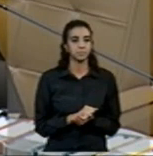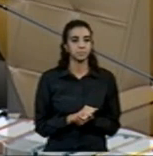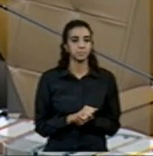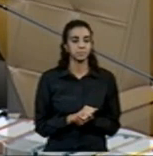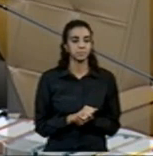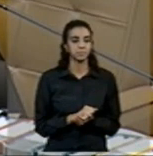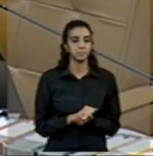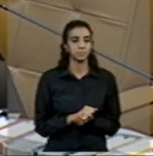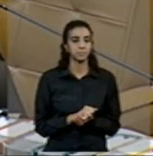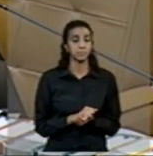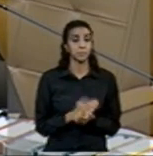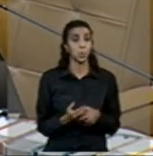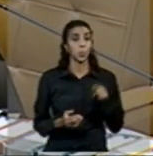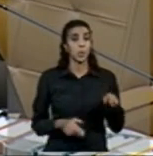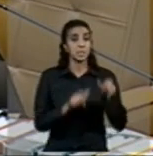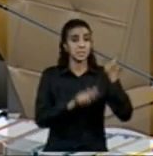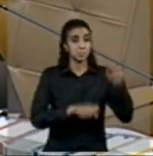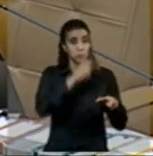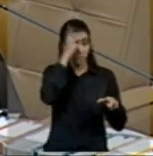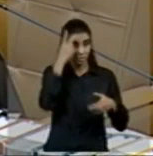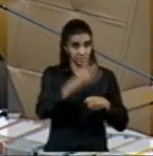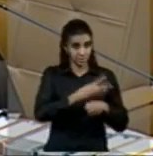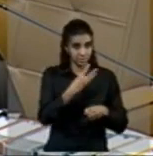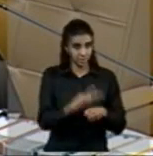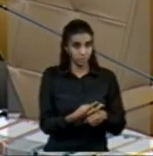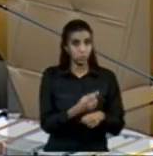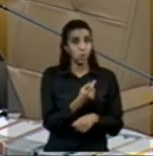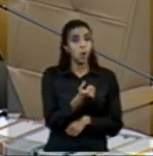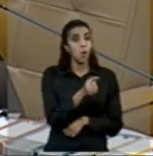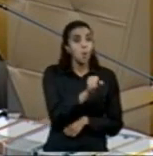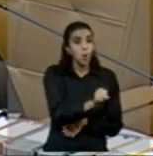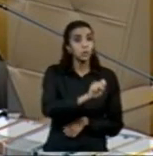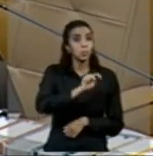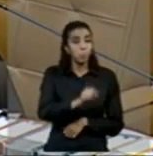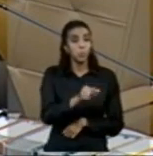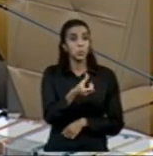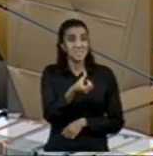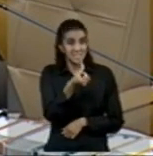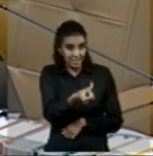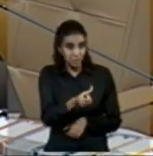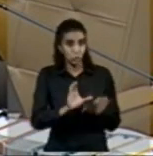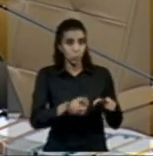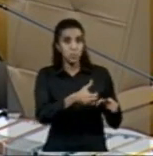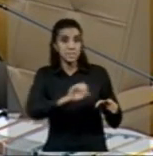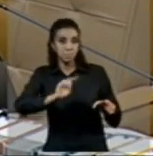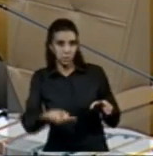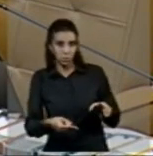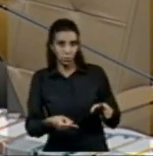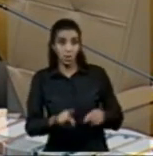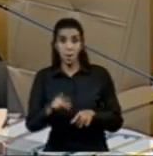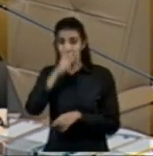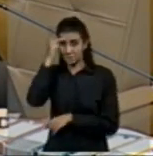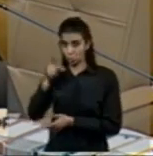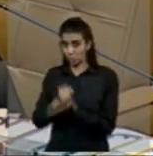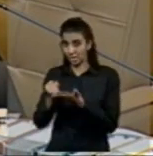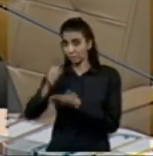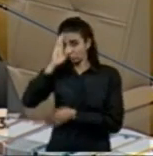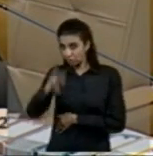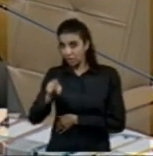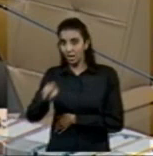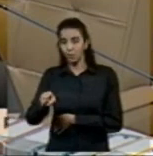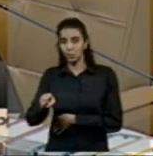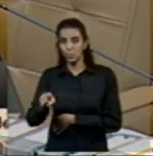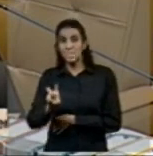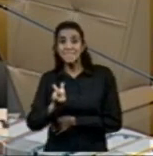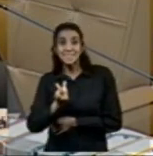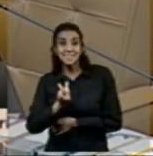para os trabalhadores terceirizados foi de 8,6 por 100 mil, enquanto para os contratados diretamente foi